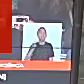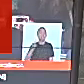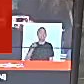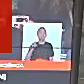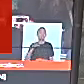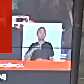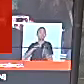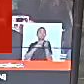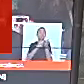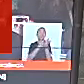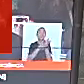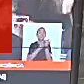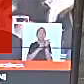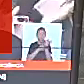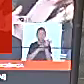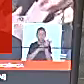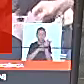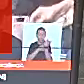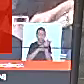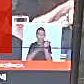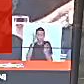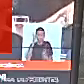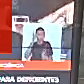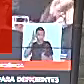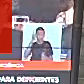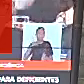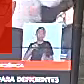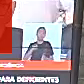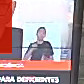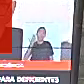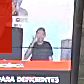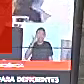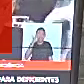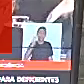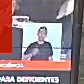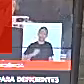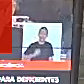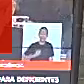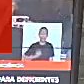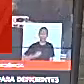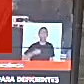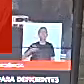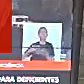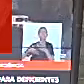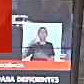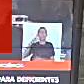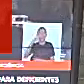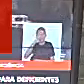no meu cotidiano os desafios das pessoas